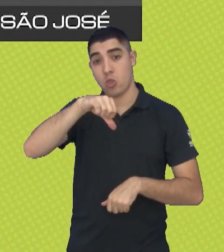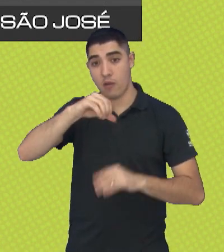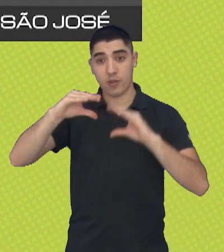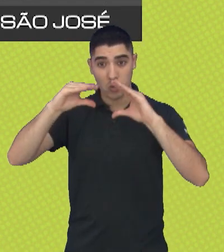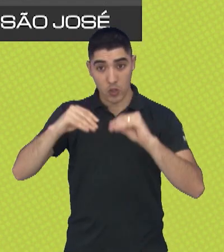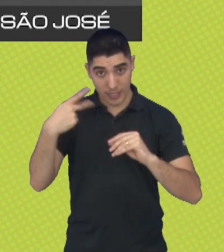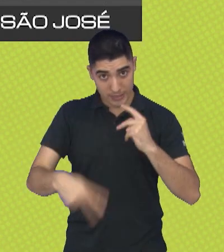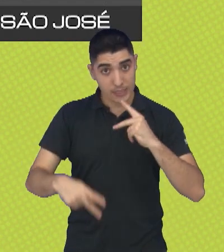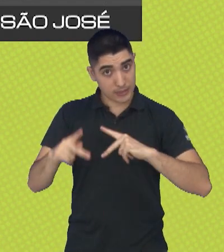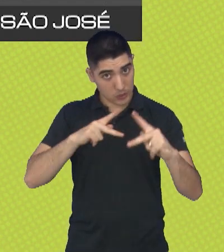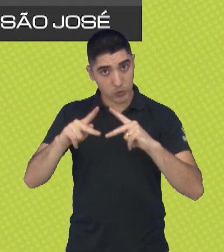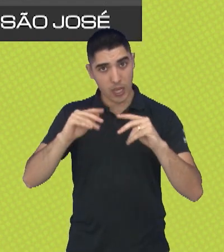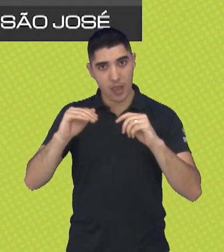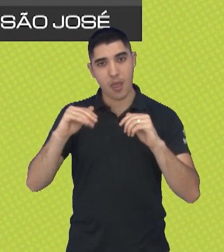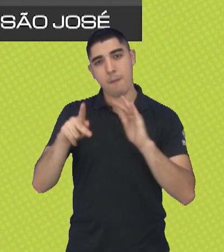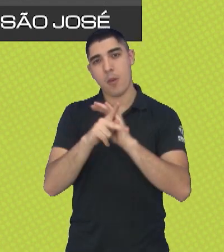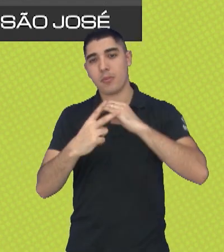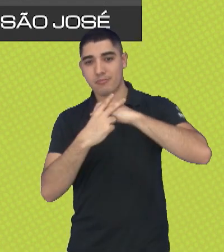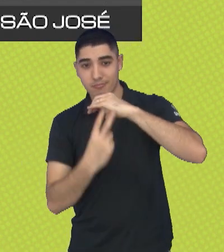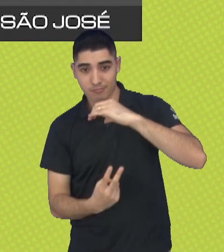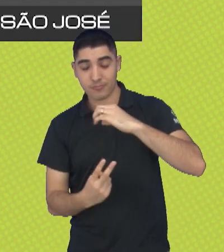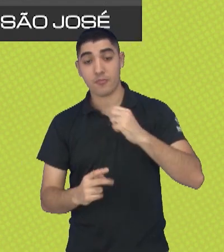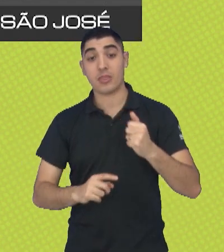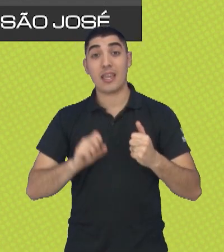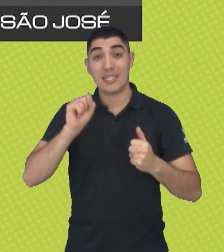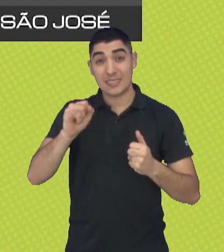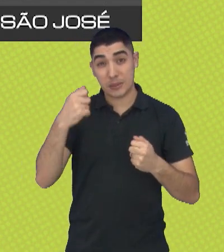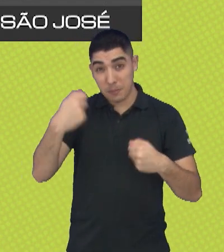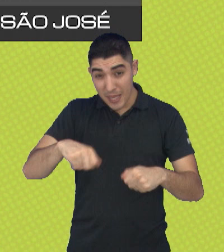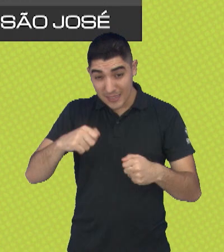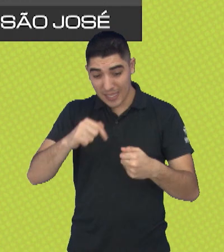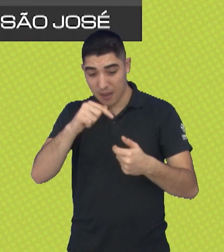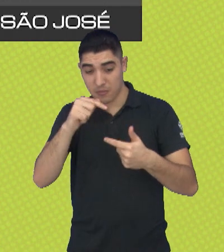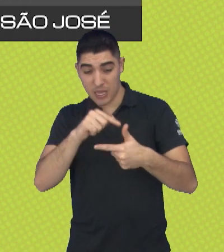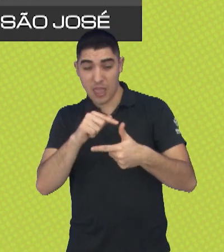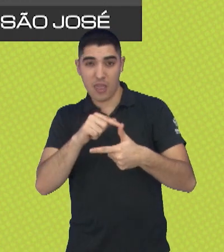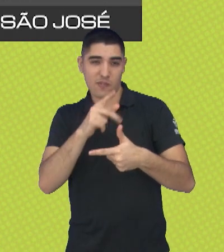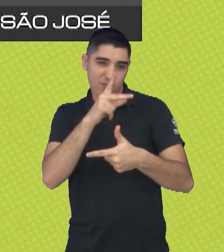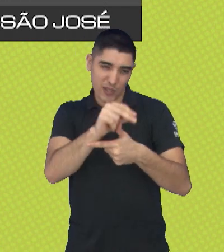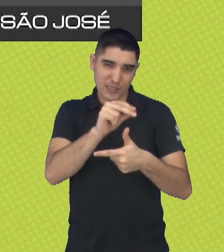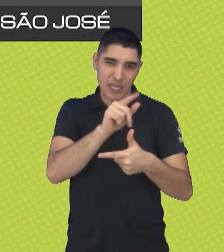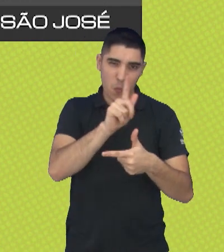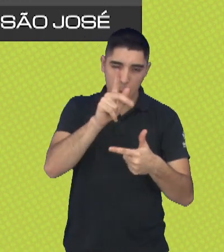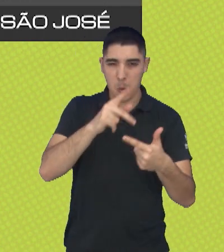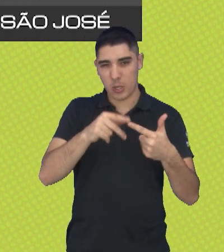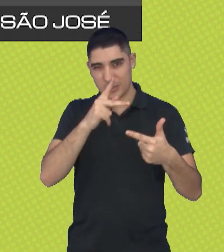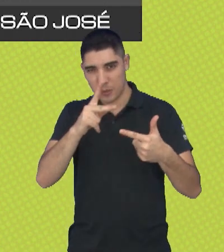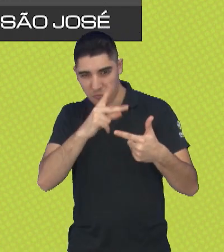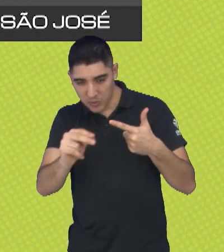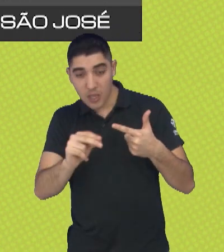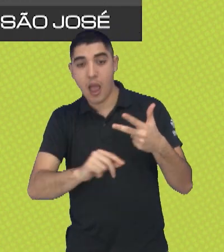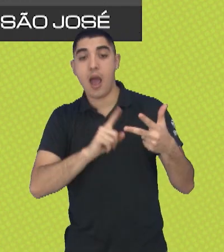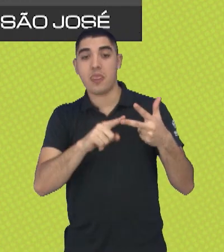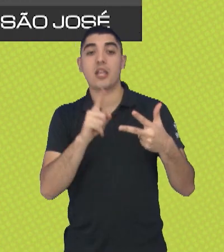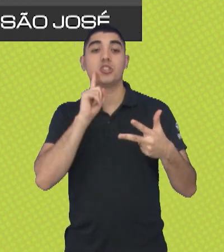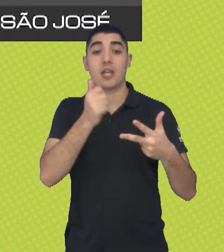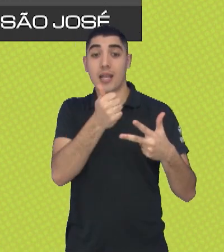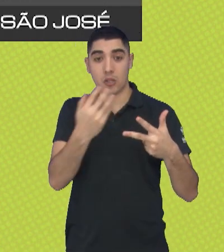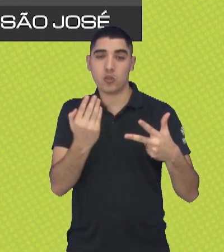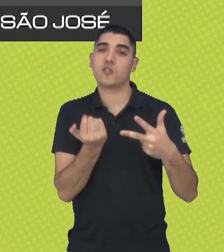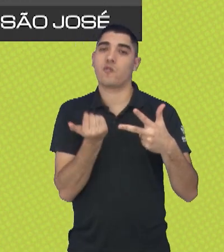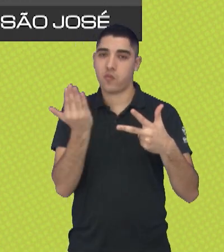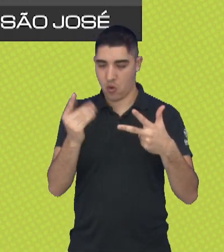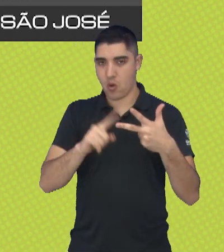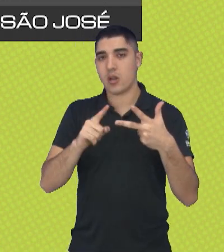José, na Arena Farmaconde, o segundo jogo. Se tivermos uma vitória para cada lado, teremos o terceiro jogo no dia 14,